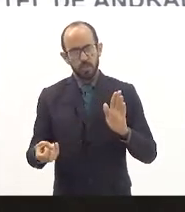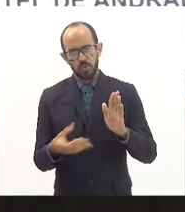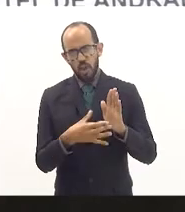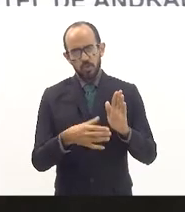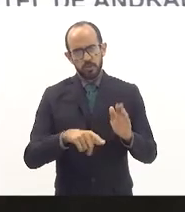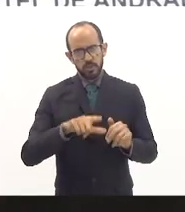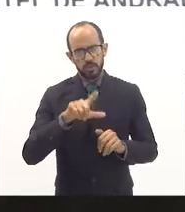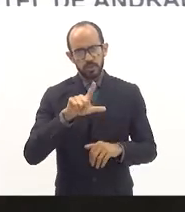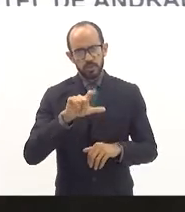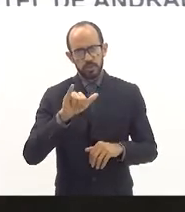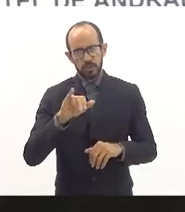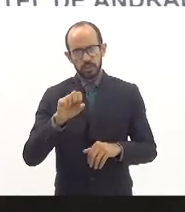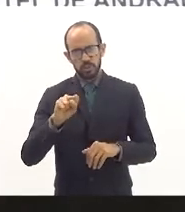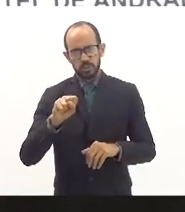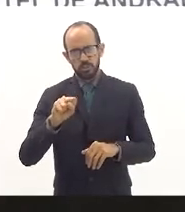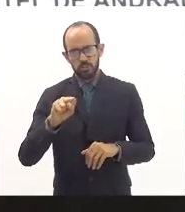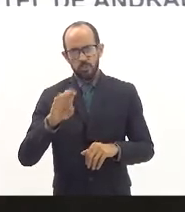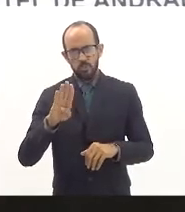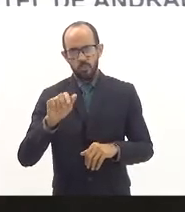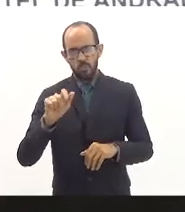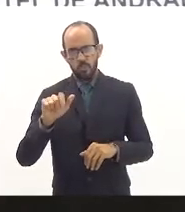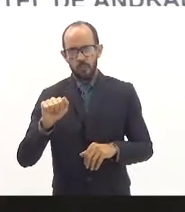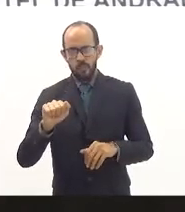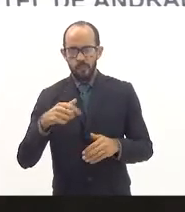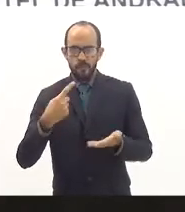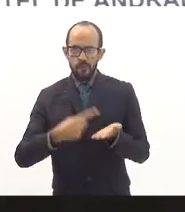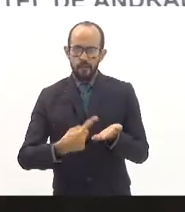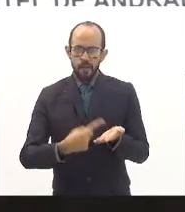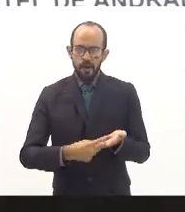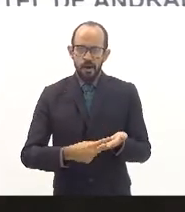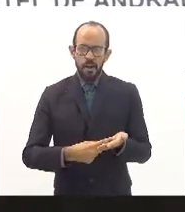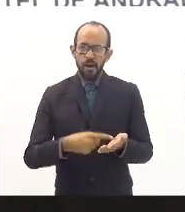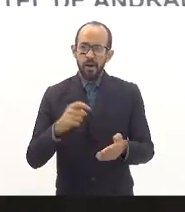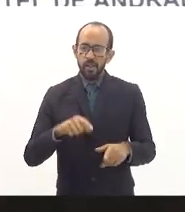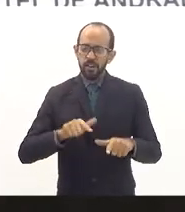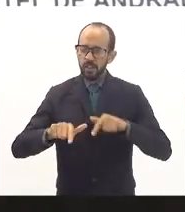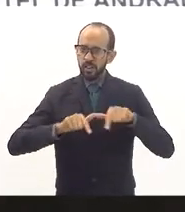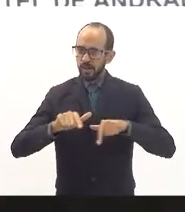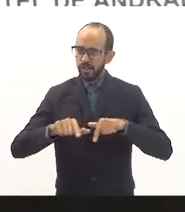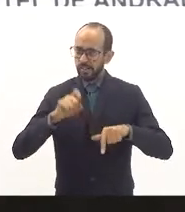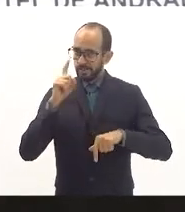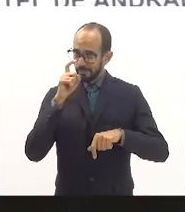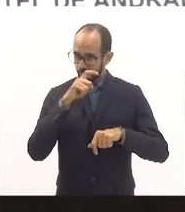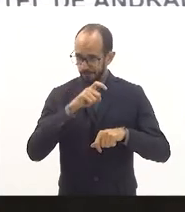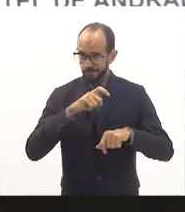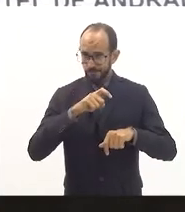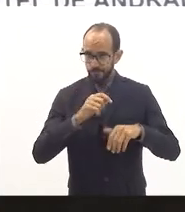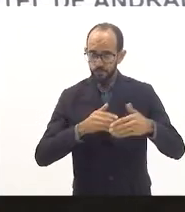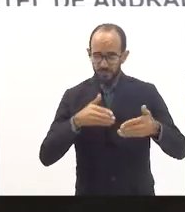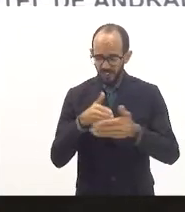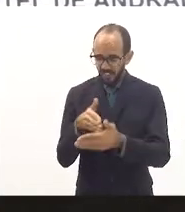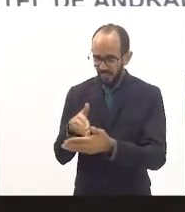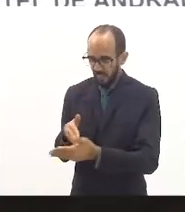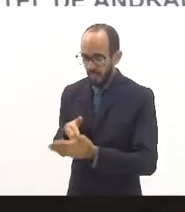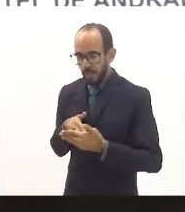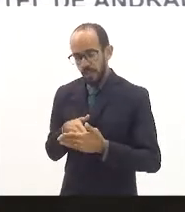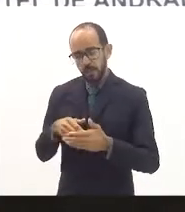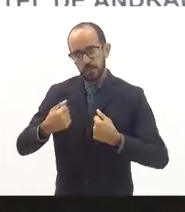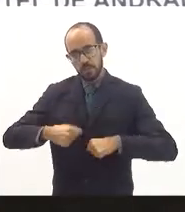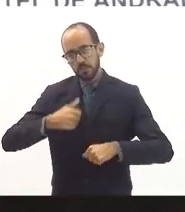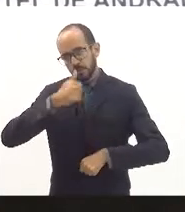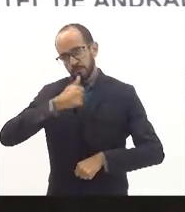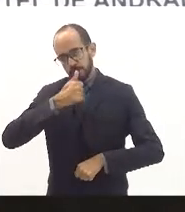Lisboa. Tarefa difícil, cheia de obstáculos, que exigiu abnegação e